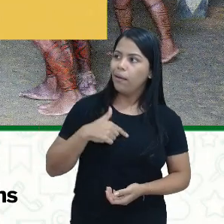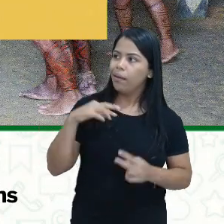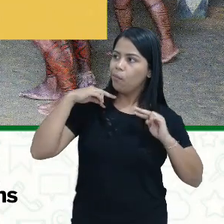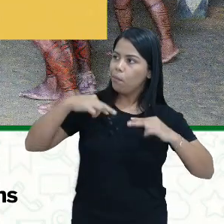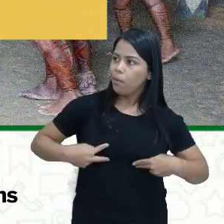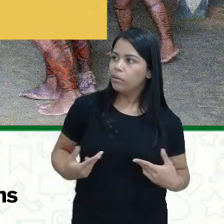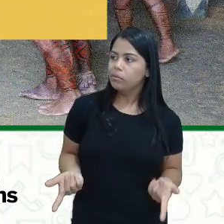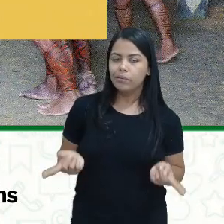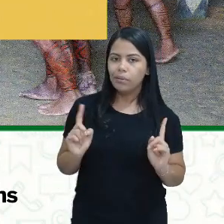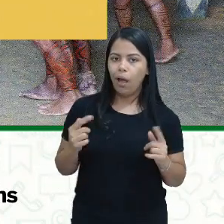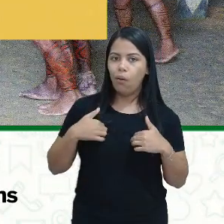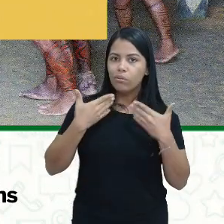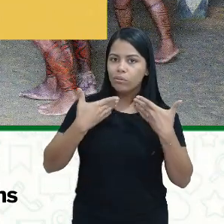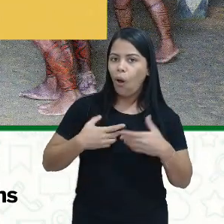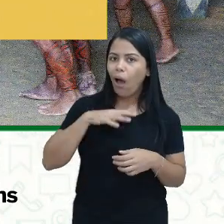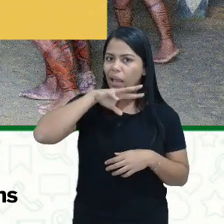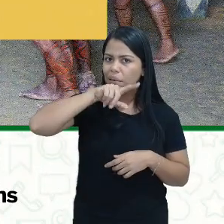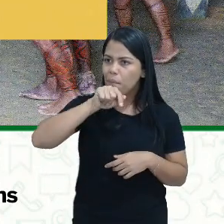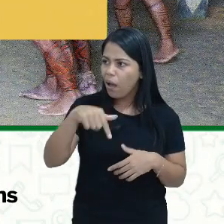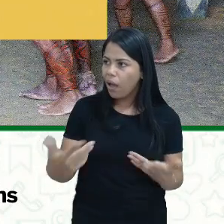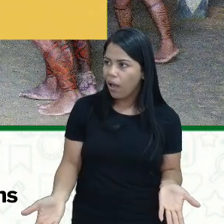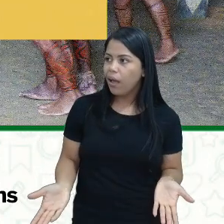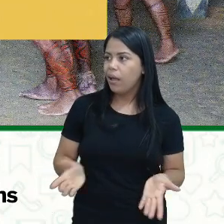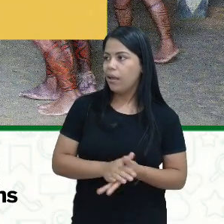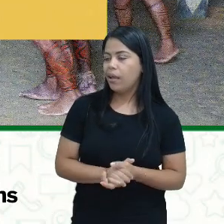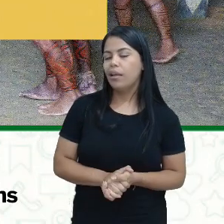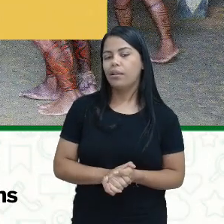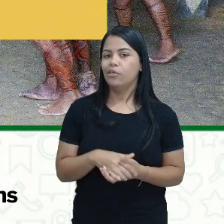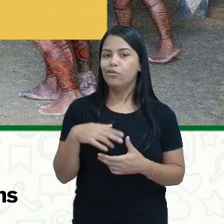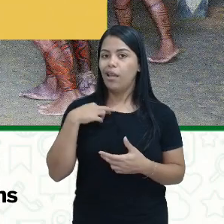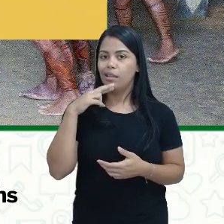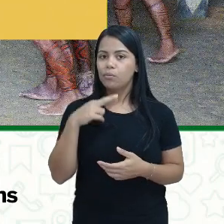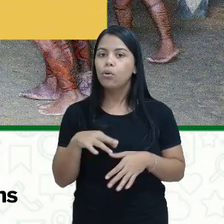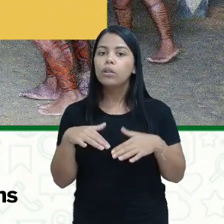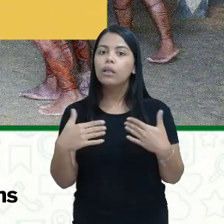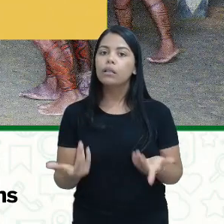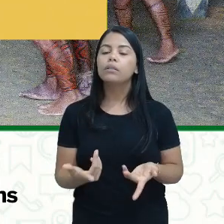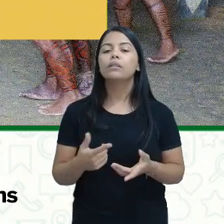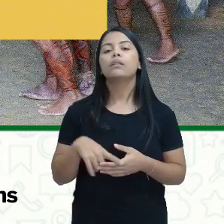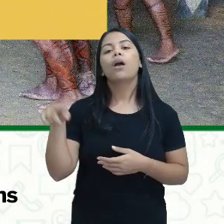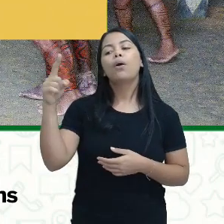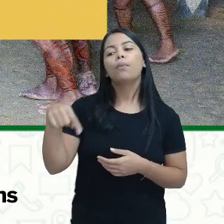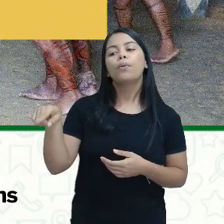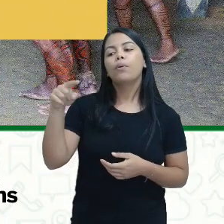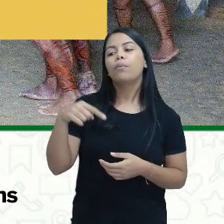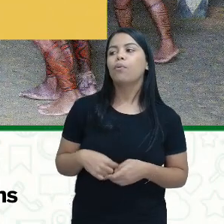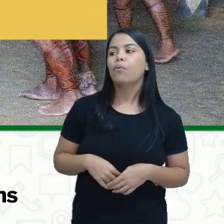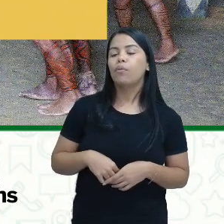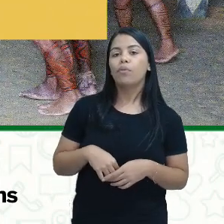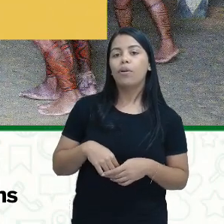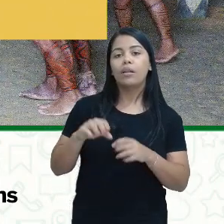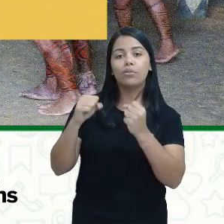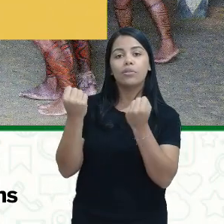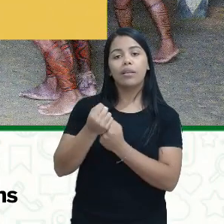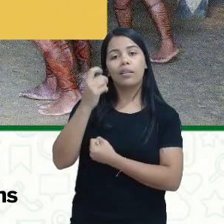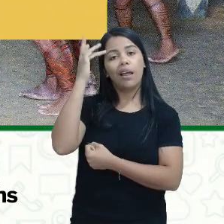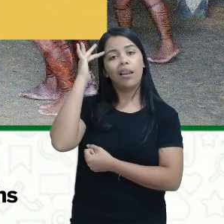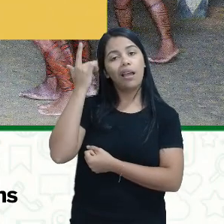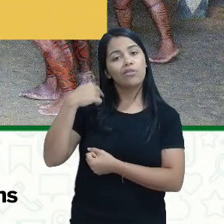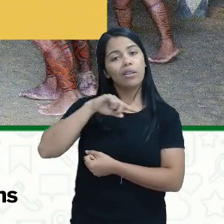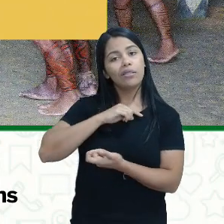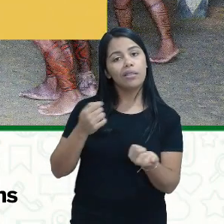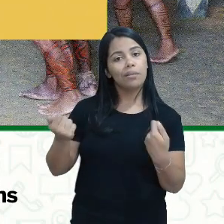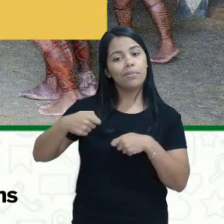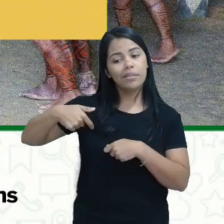é? Eu sou bicho. Isso já foi ela replicando, né? Para esse povo, é para a gente andar nu, comer gente e morar